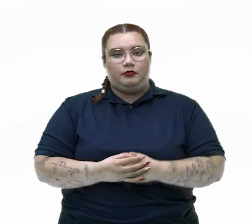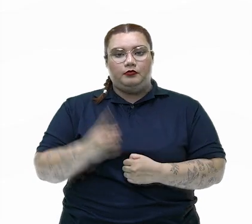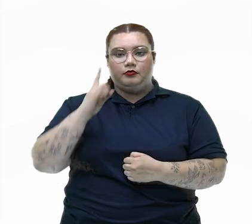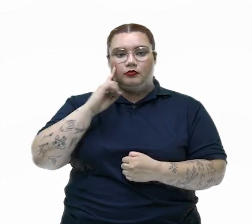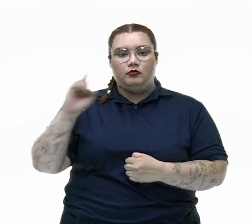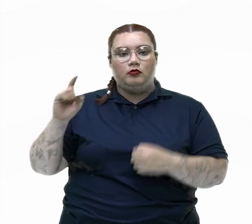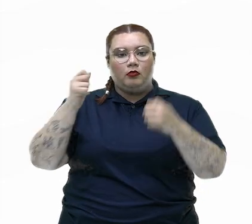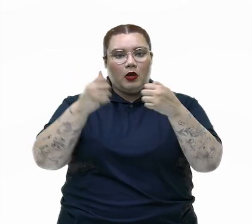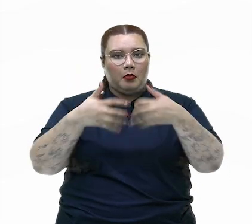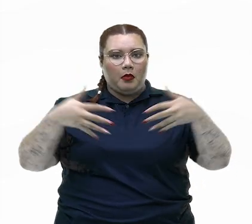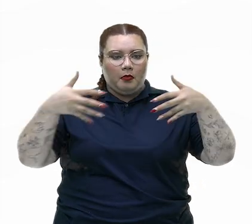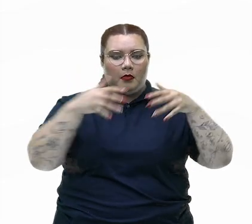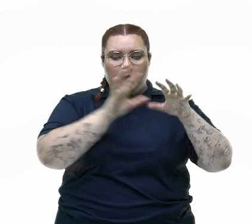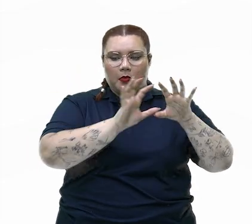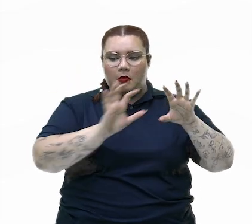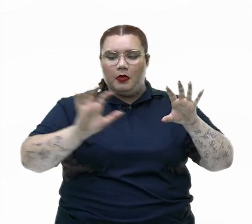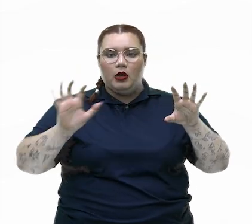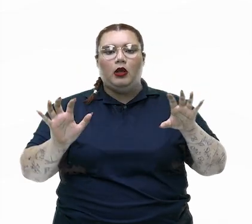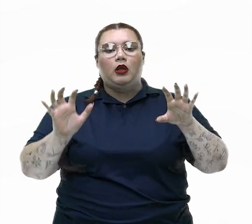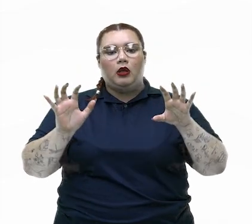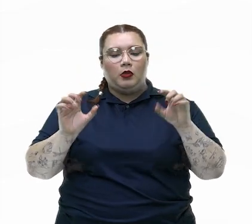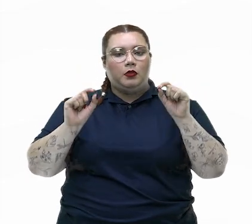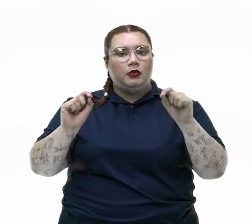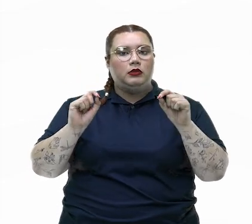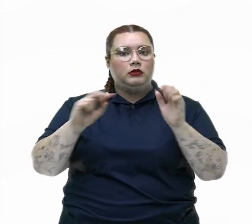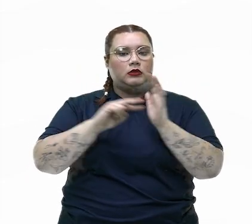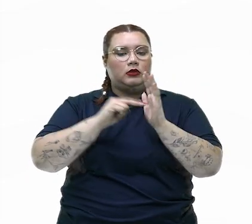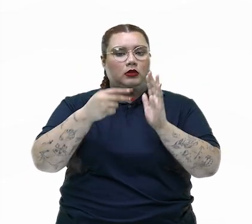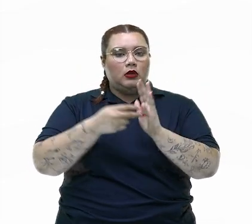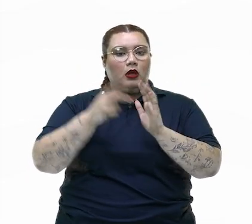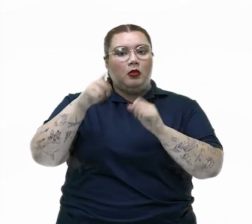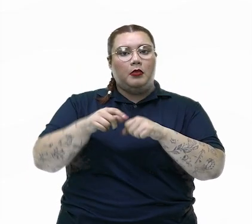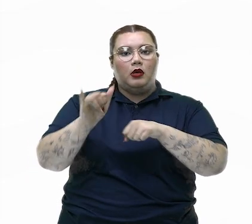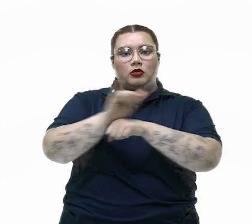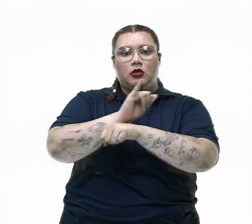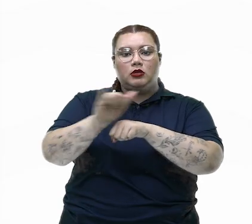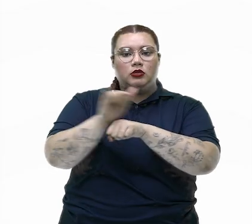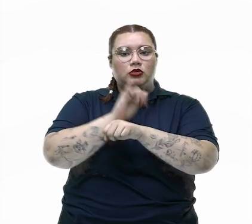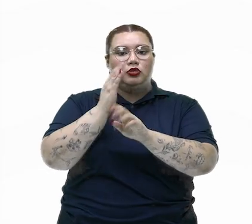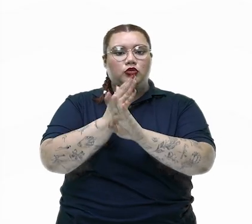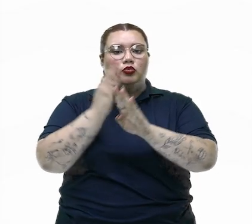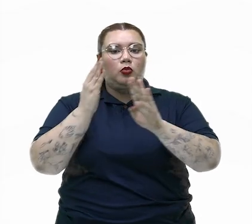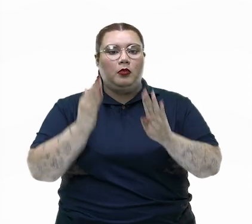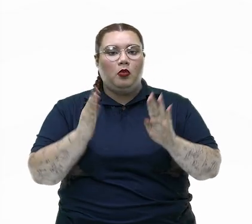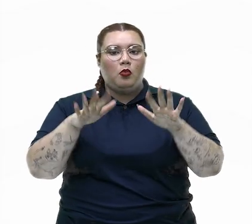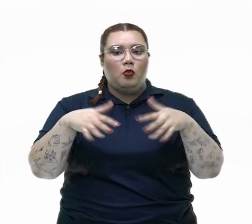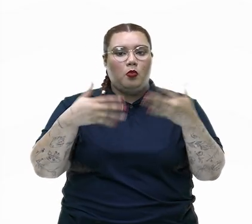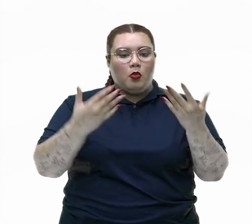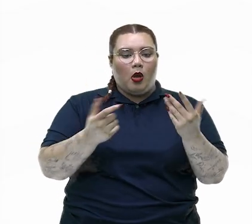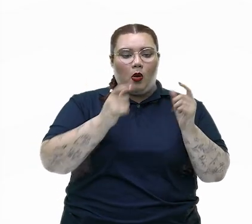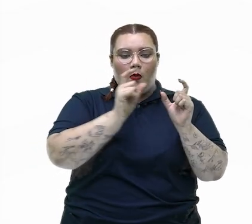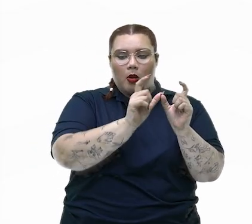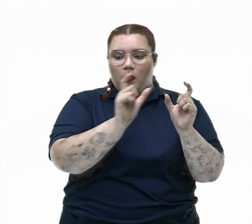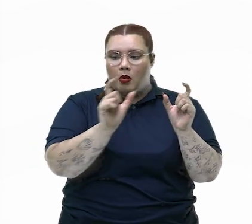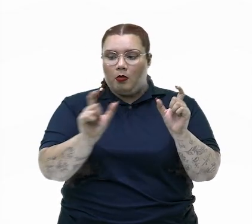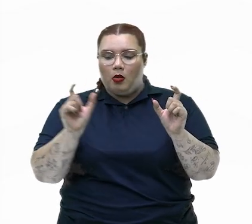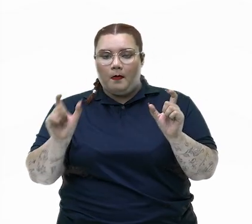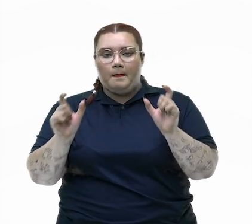O mapeamento nada mais é, né, como eu havia falado, uma ferramenta. Ele consiste em determinar a